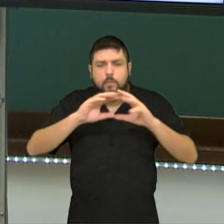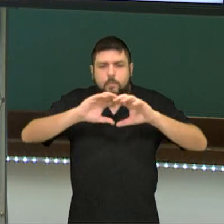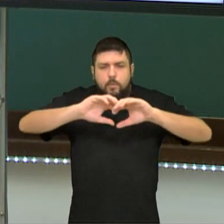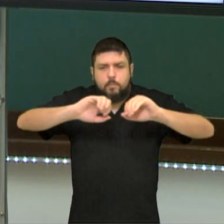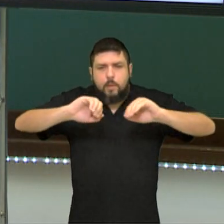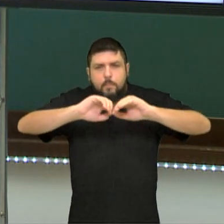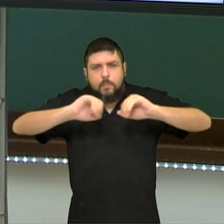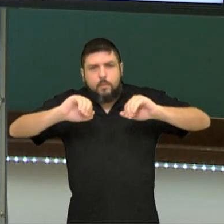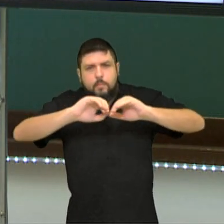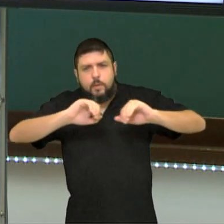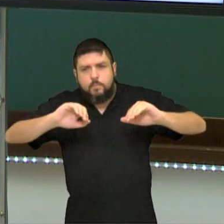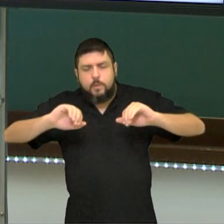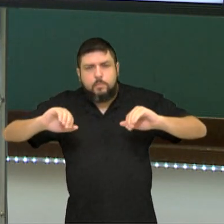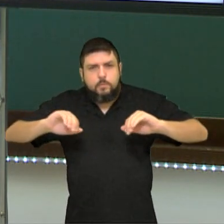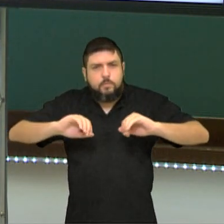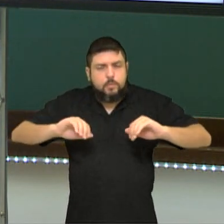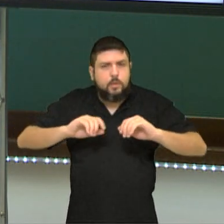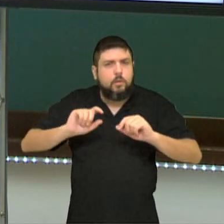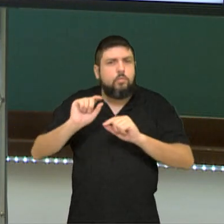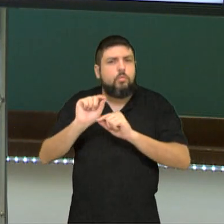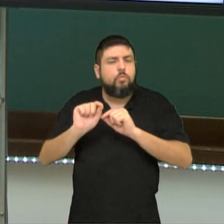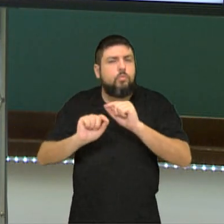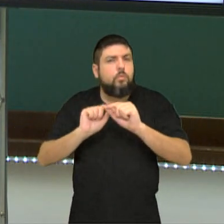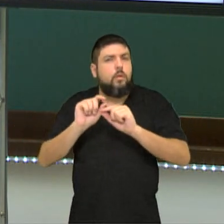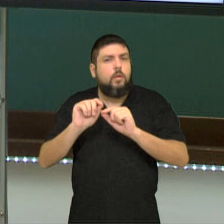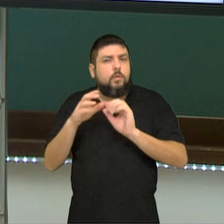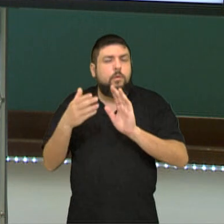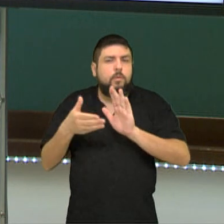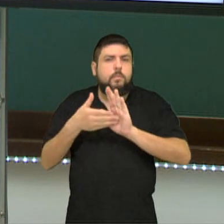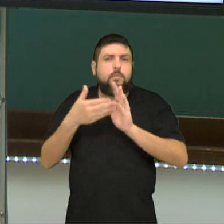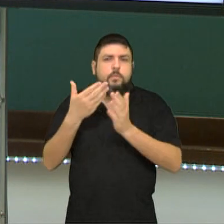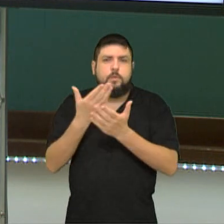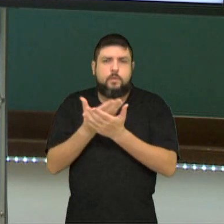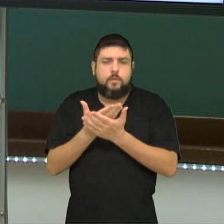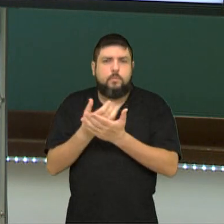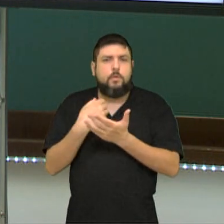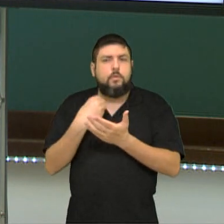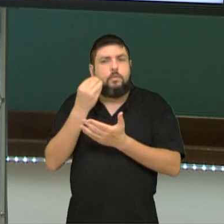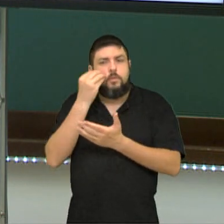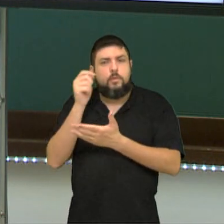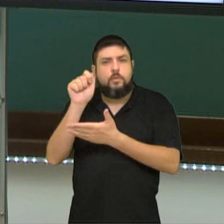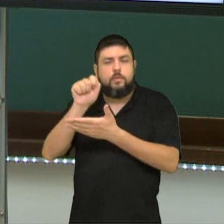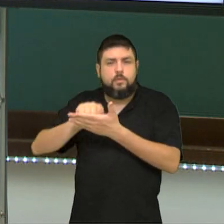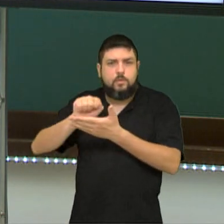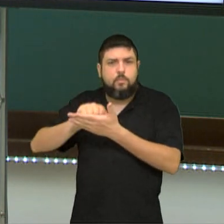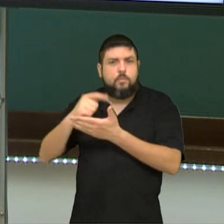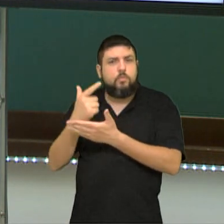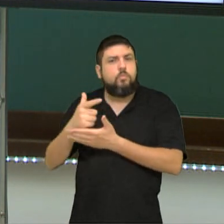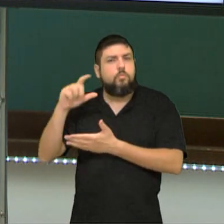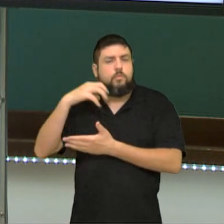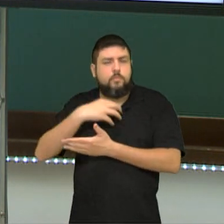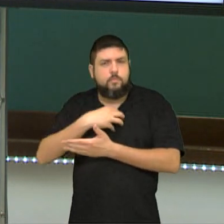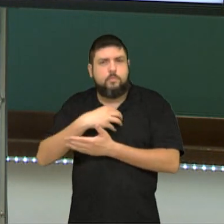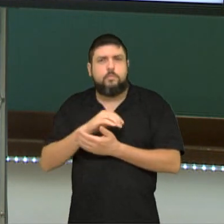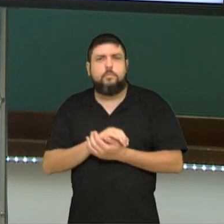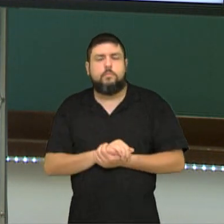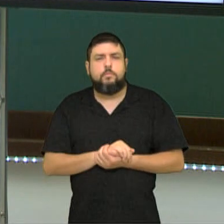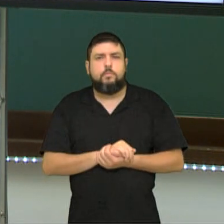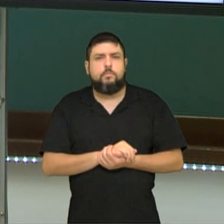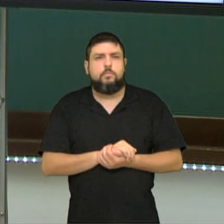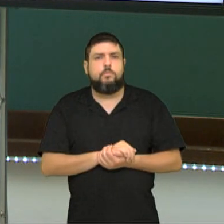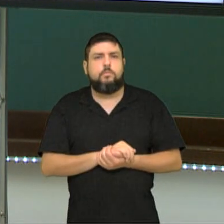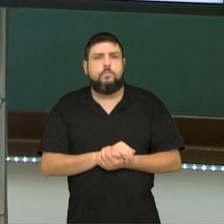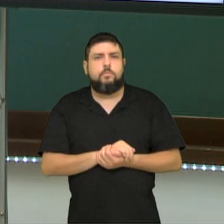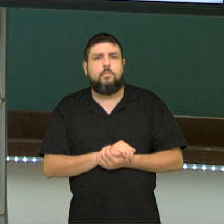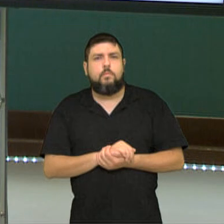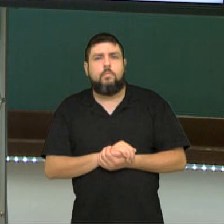a ideia do que a aula está propondo, tá? Reescrever de uma outra forma, usando uma operação. No caso aqui,